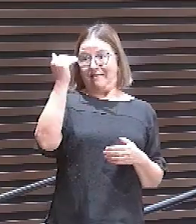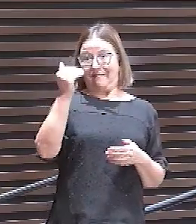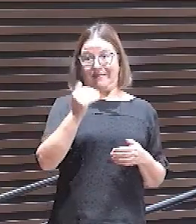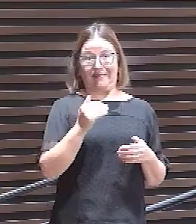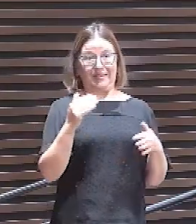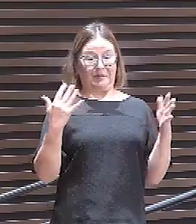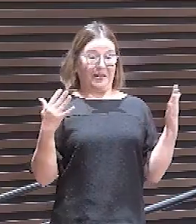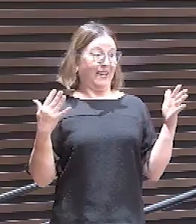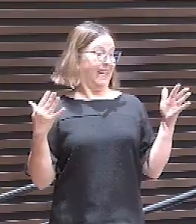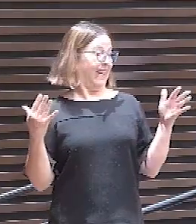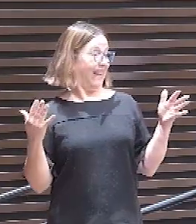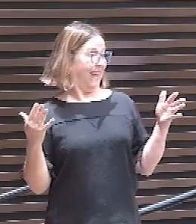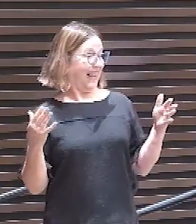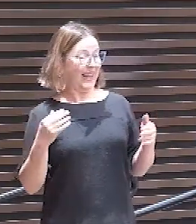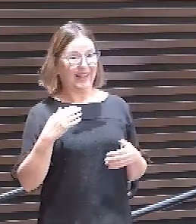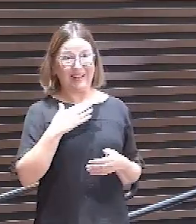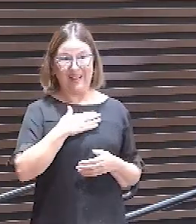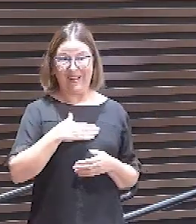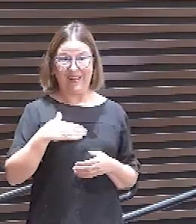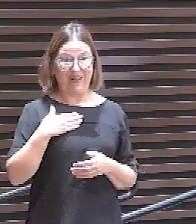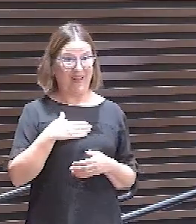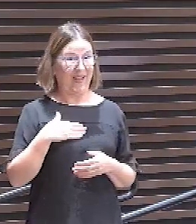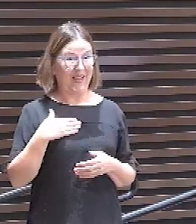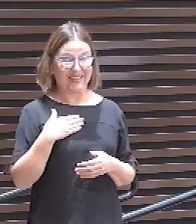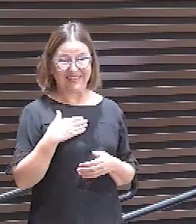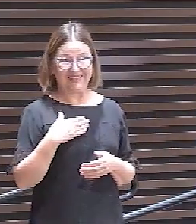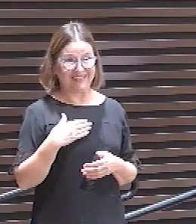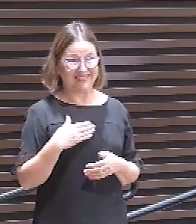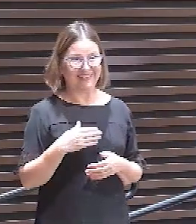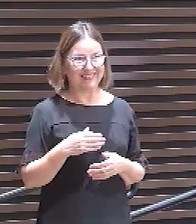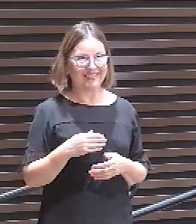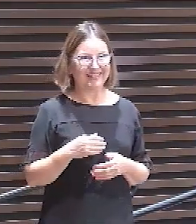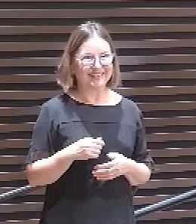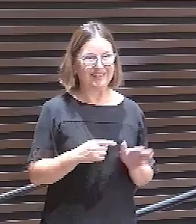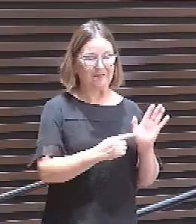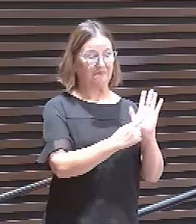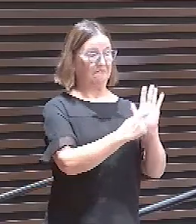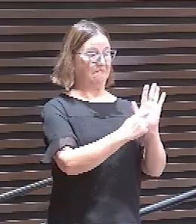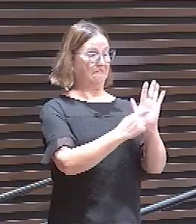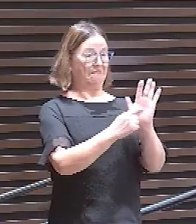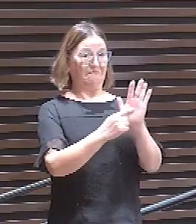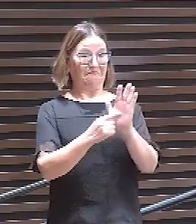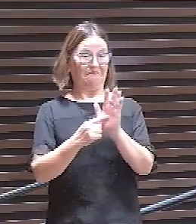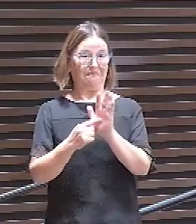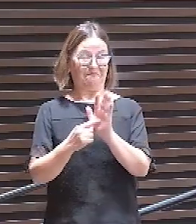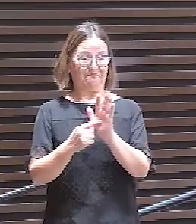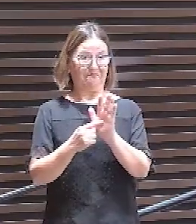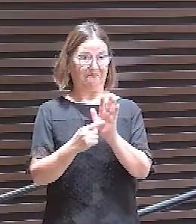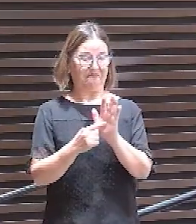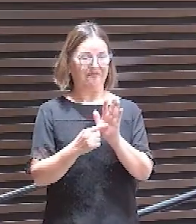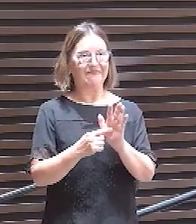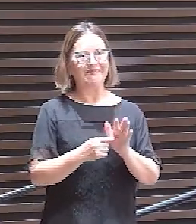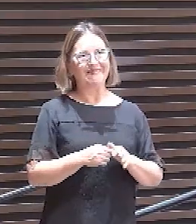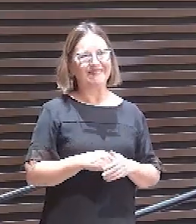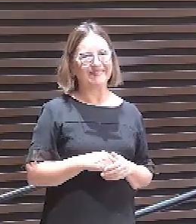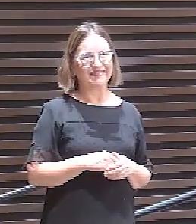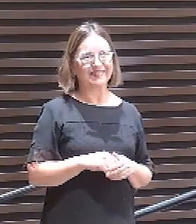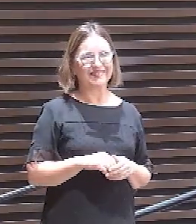gostam de comendas, gostam de pódios.